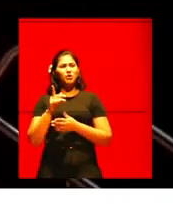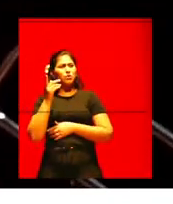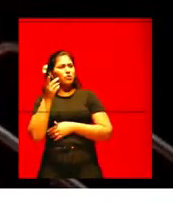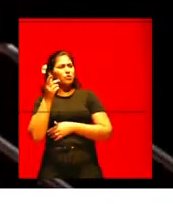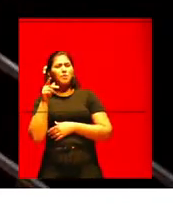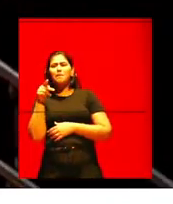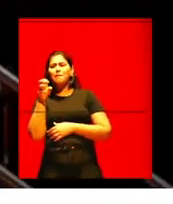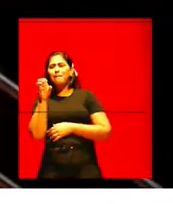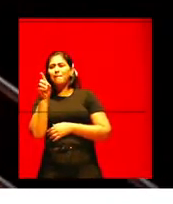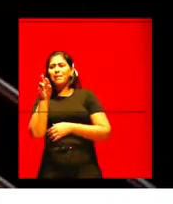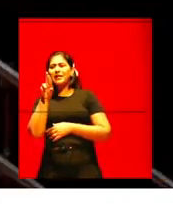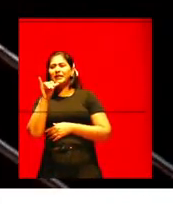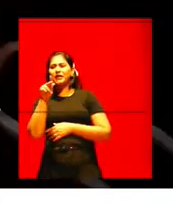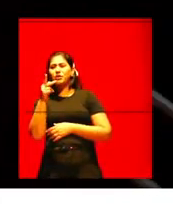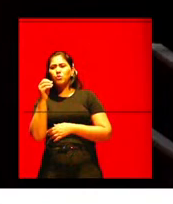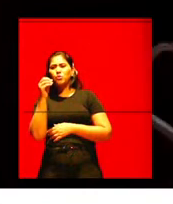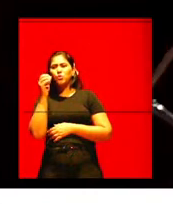Pedrinho?